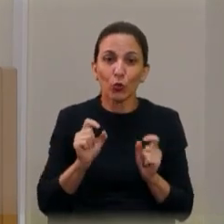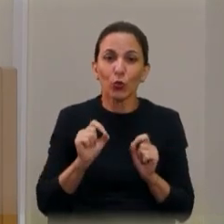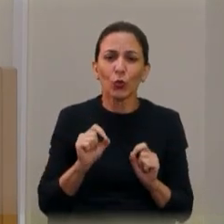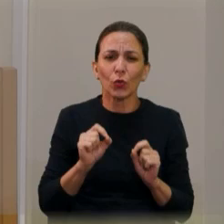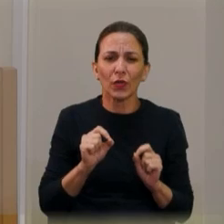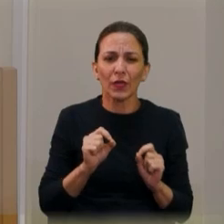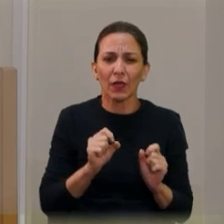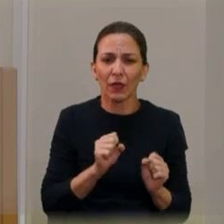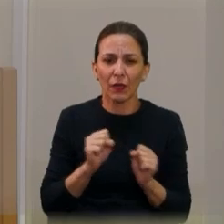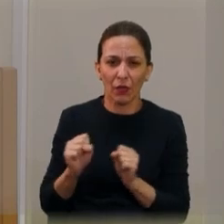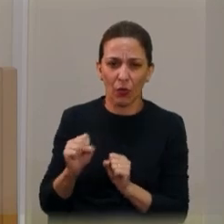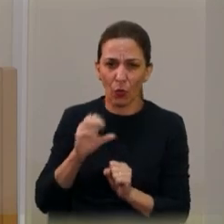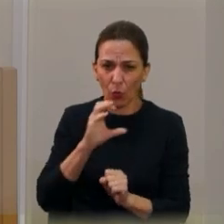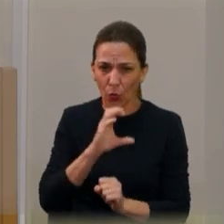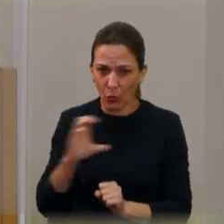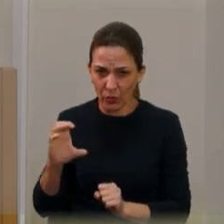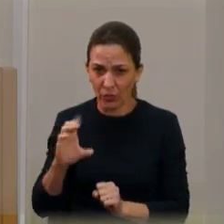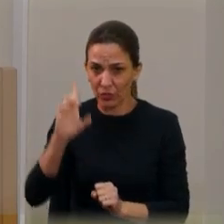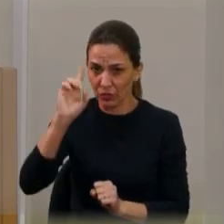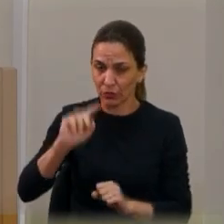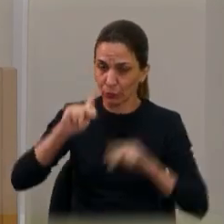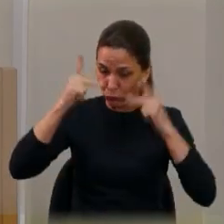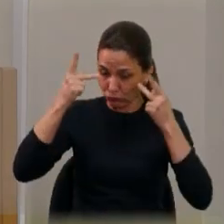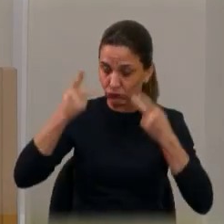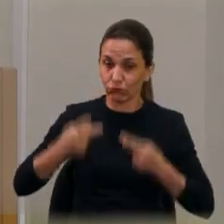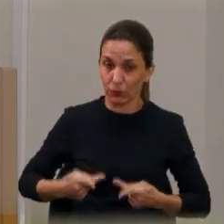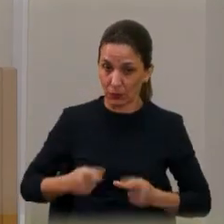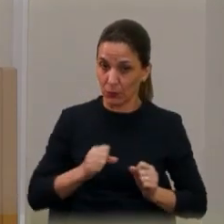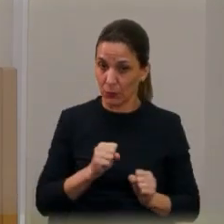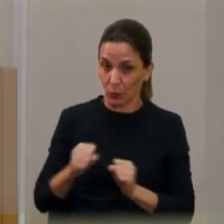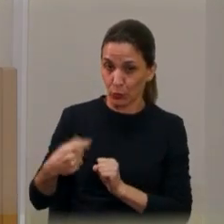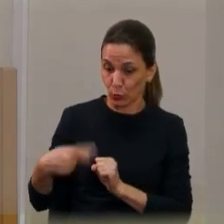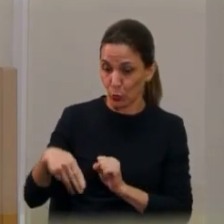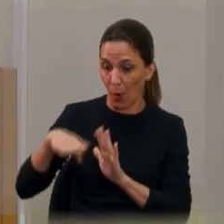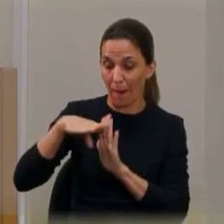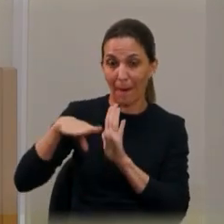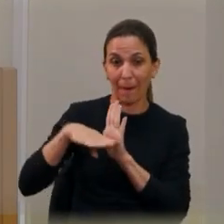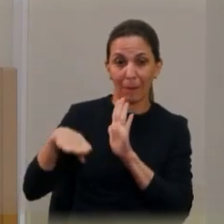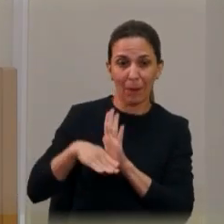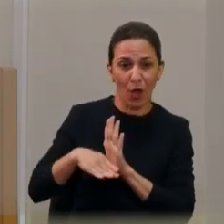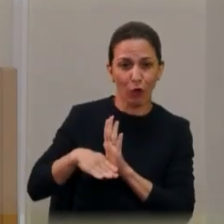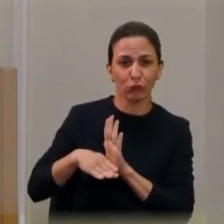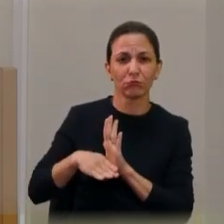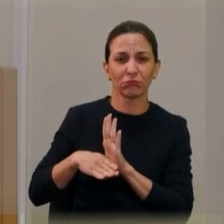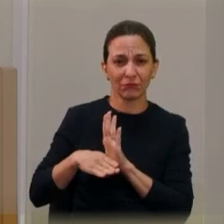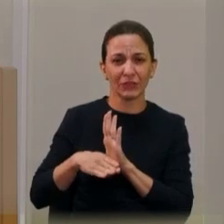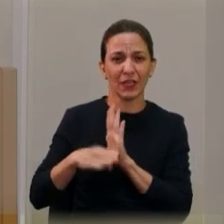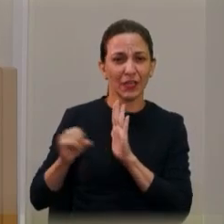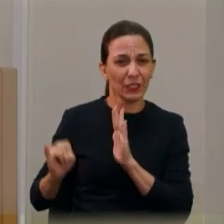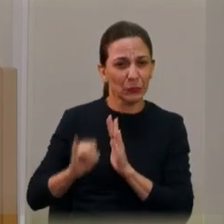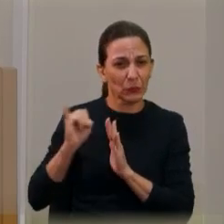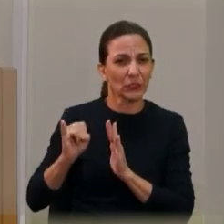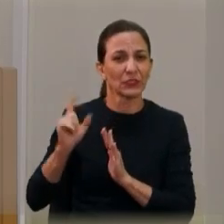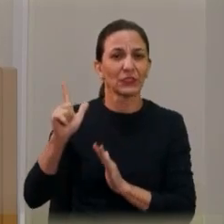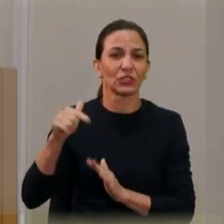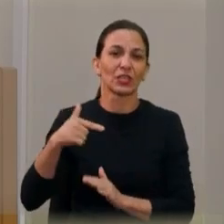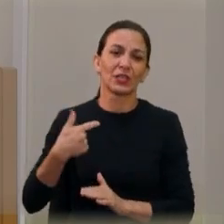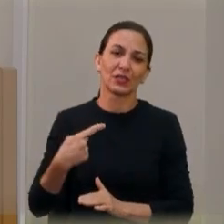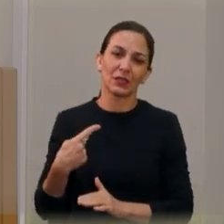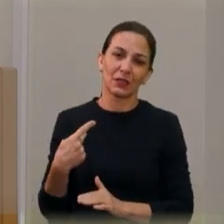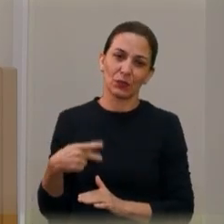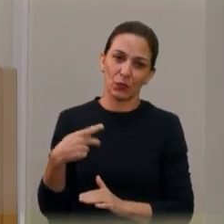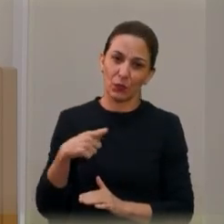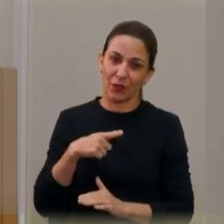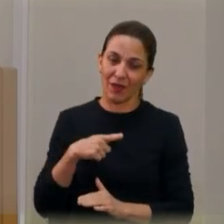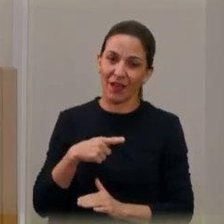ocupando o cargo de coordenador em direitos humanos e essa pauta é muito cara a ela porque ela é uma